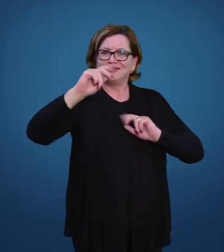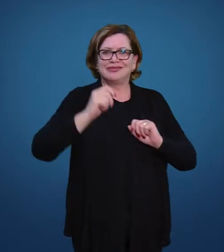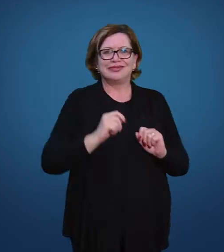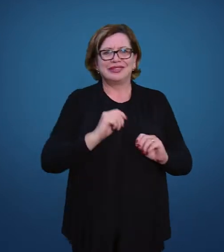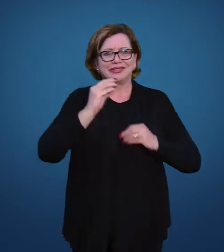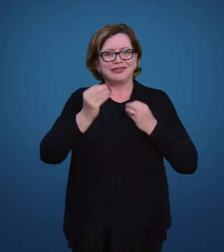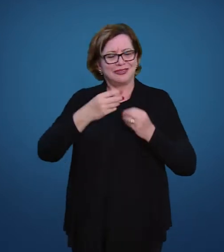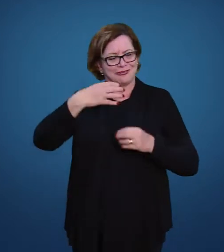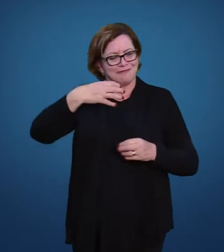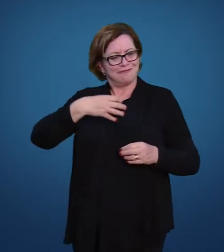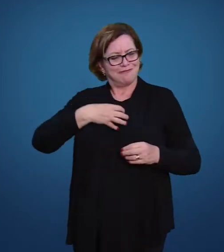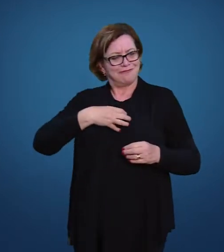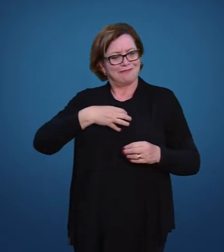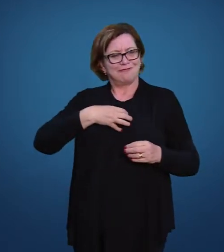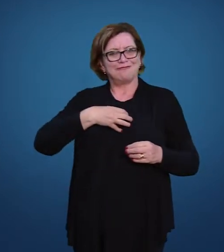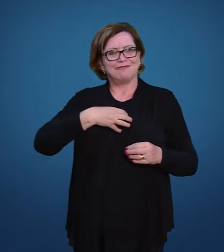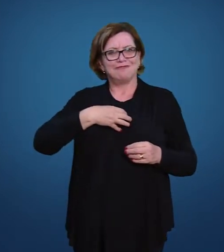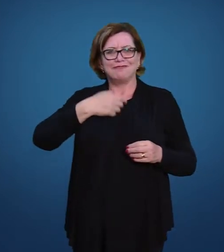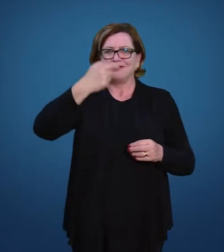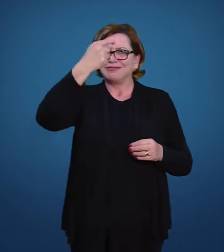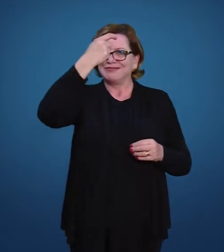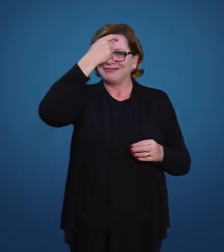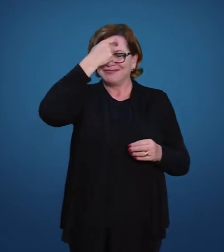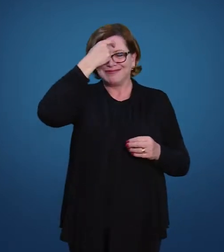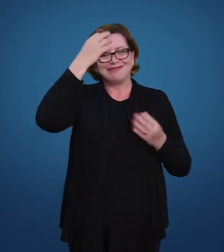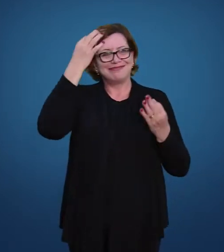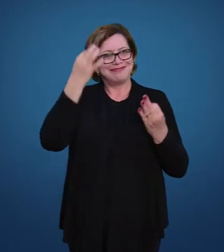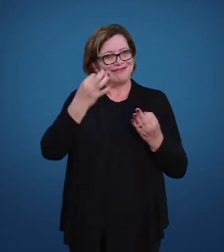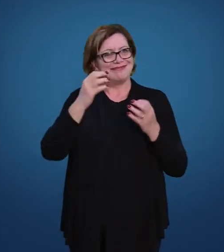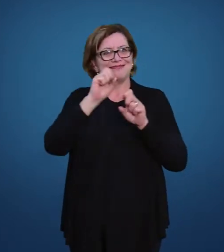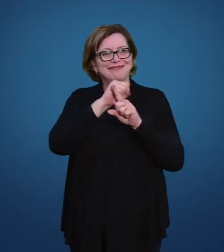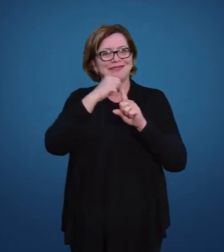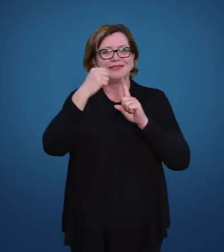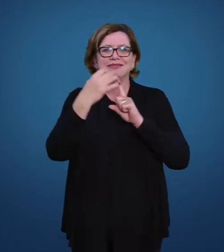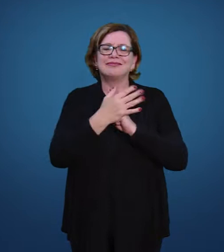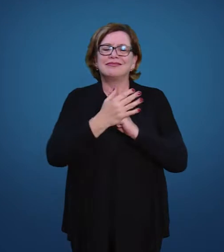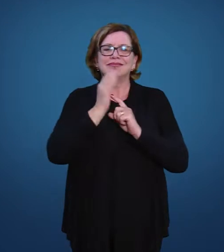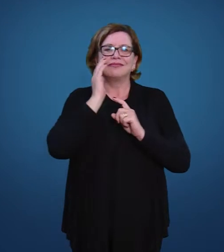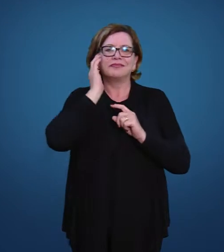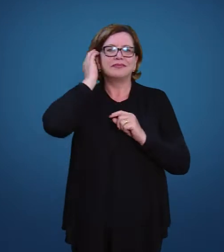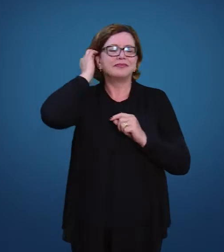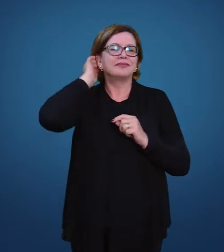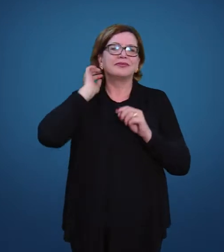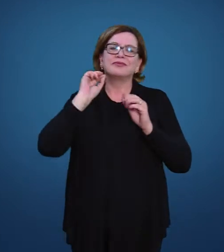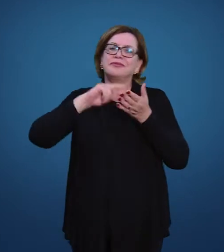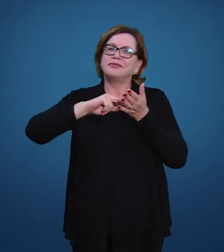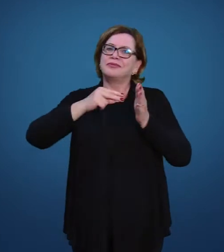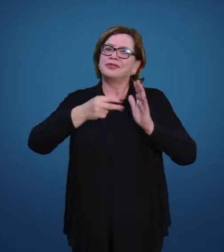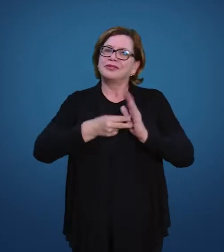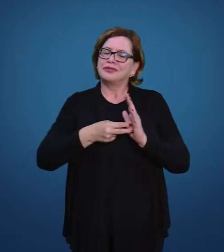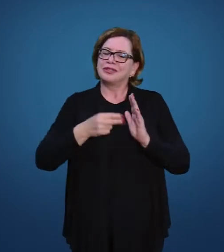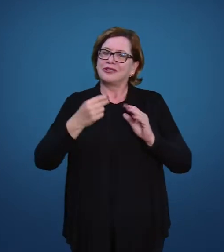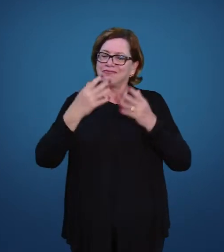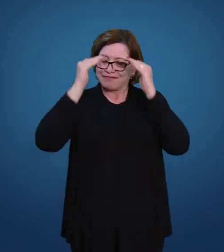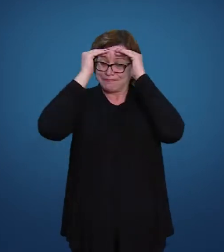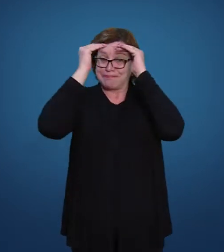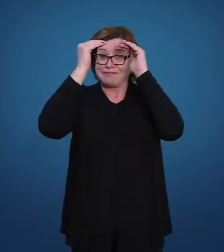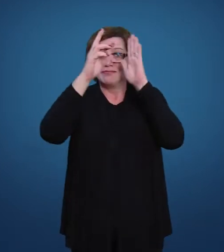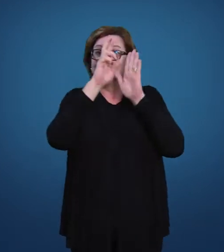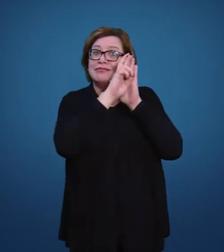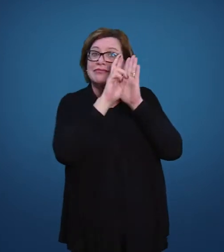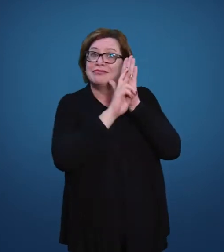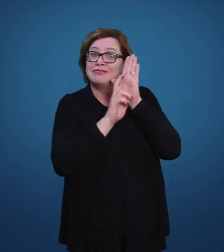Você ter uma postura moralmente aceita na sociedade significa que você está de acordo com as regras da